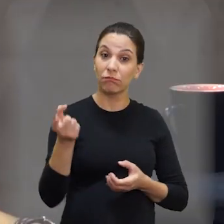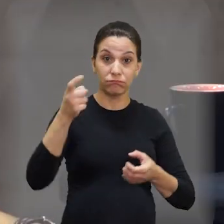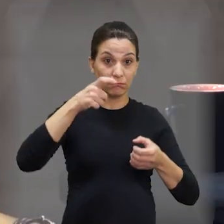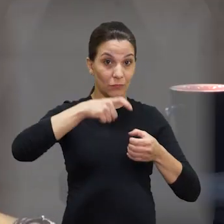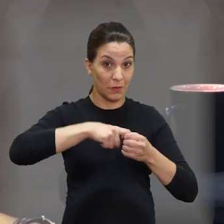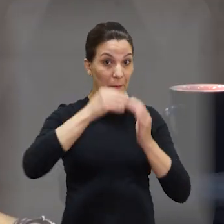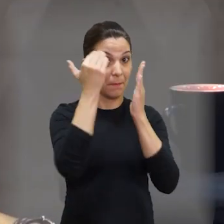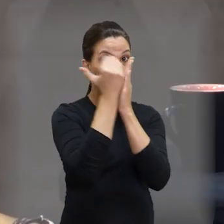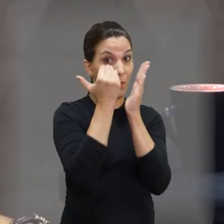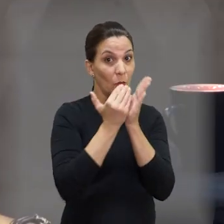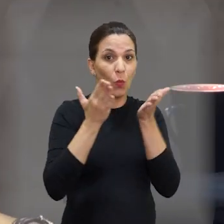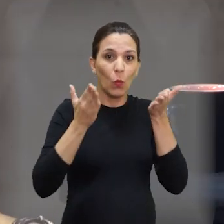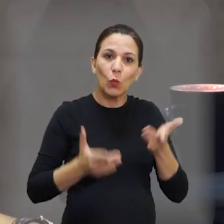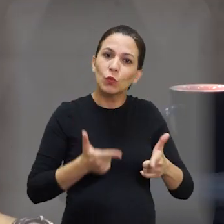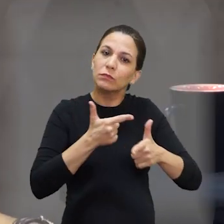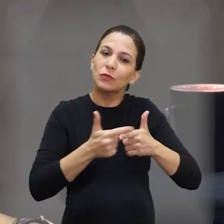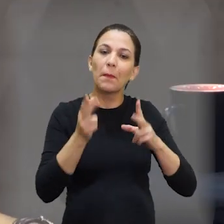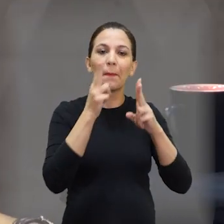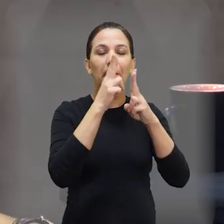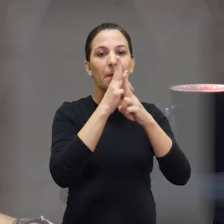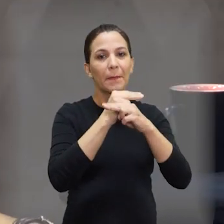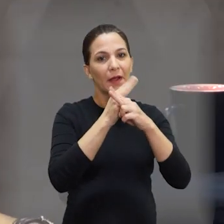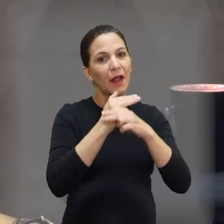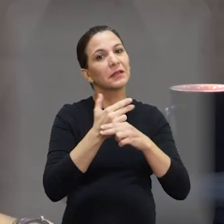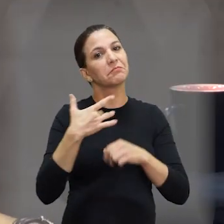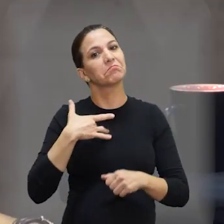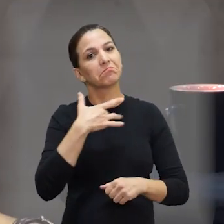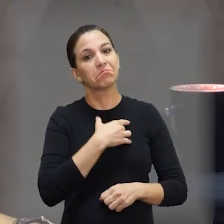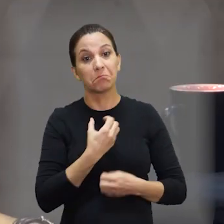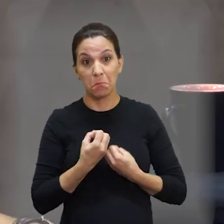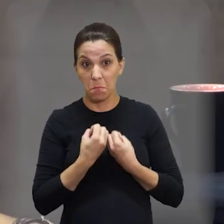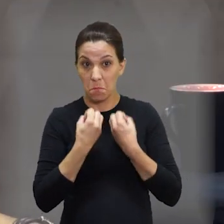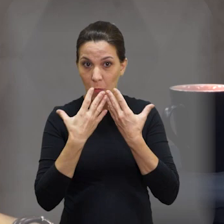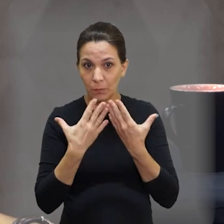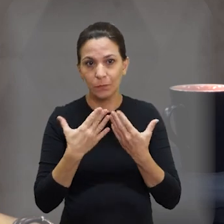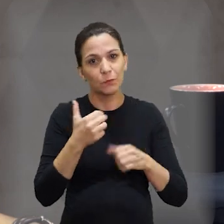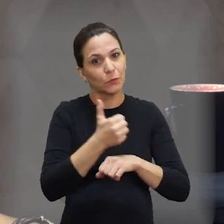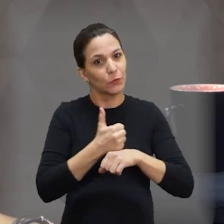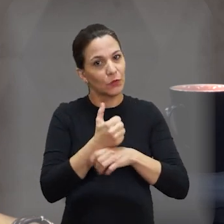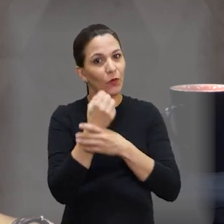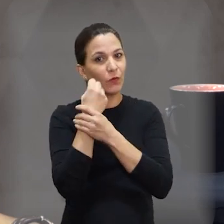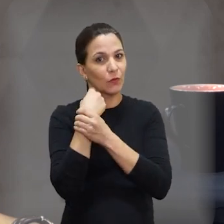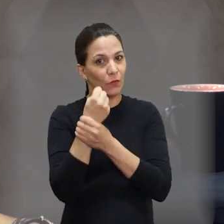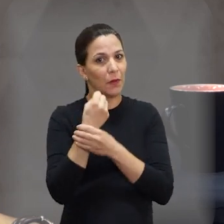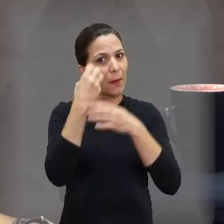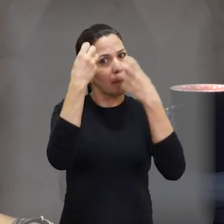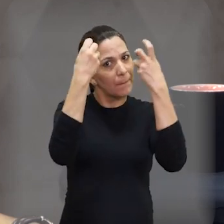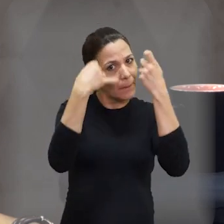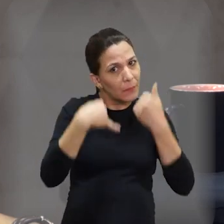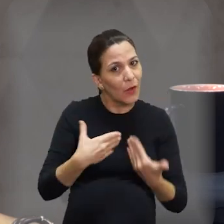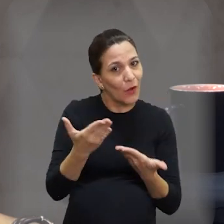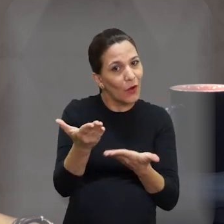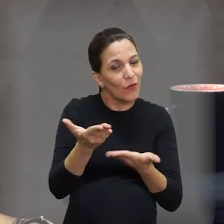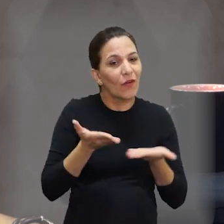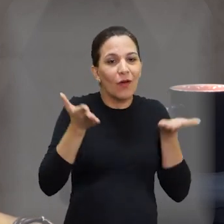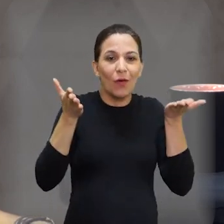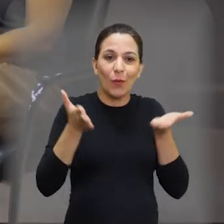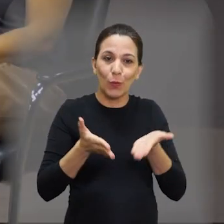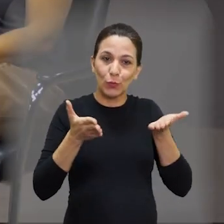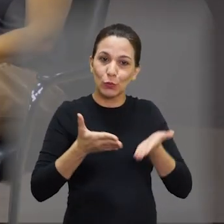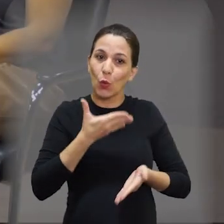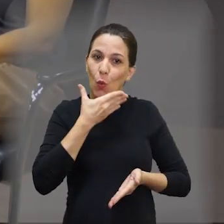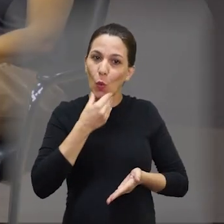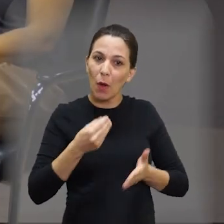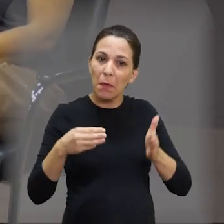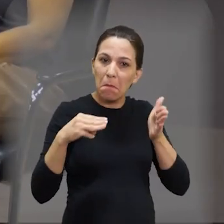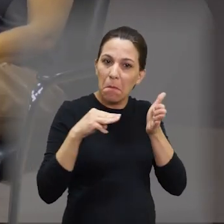Olá, estamos de volta. No programa de hoje estamos falando sobre os benefícios do Pilates. A nossa convidada é a fisioterapeuta Blandina.